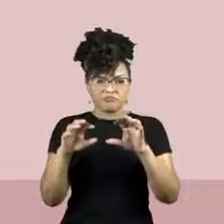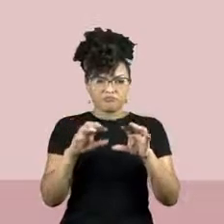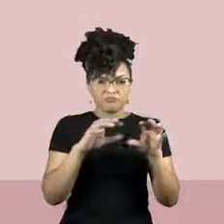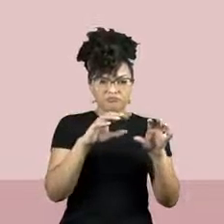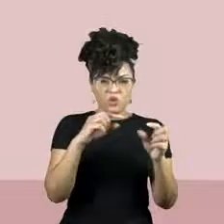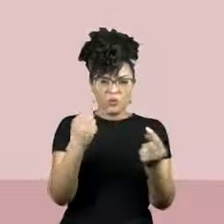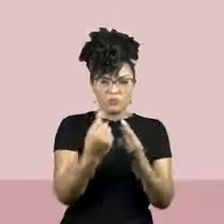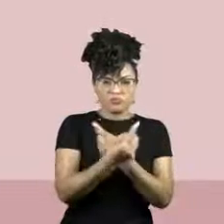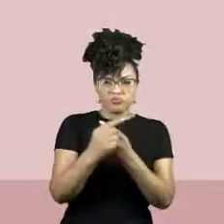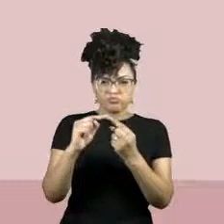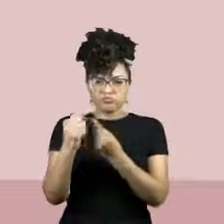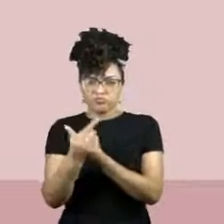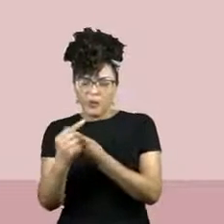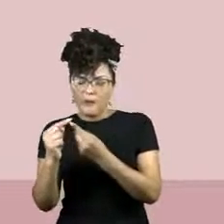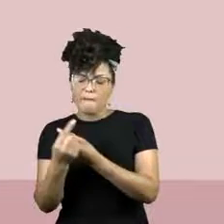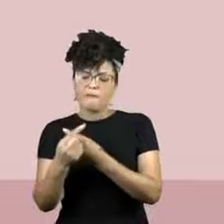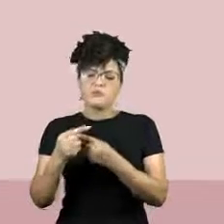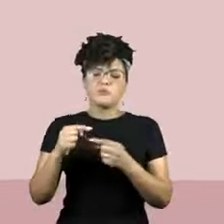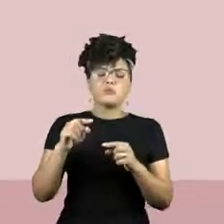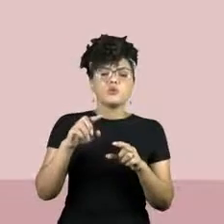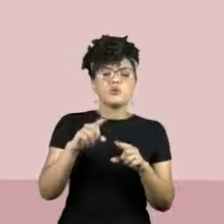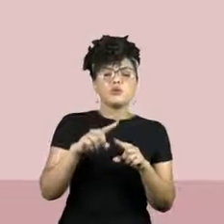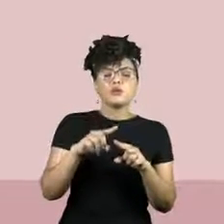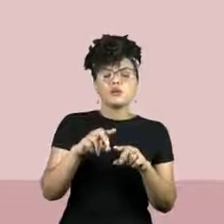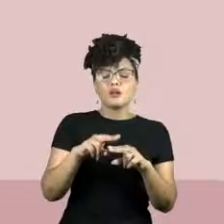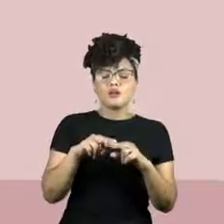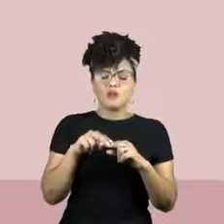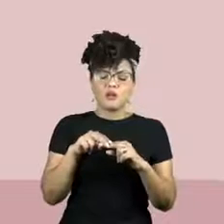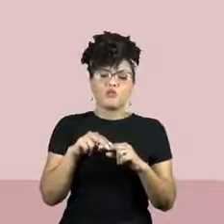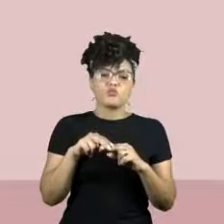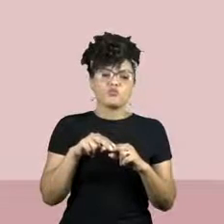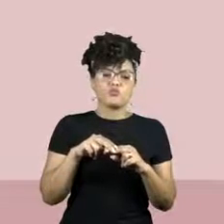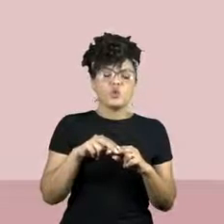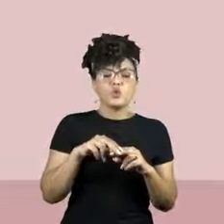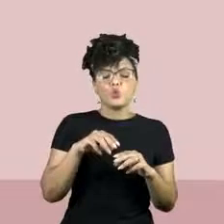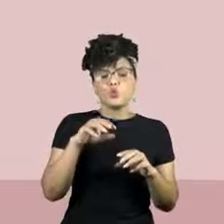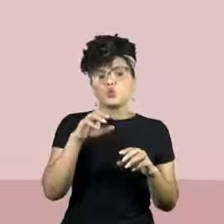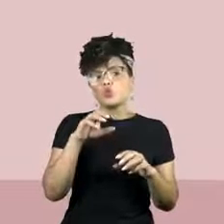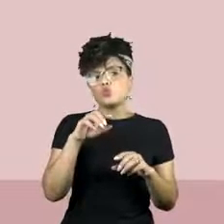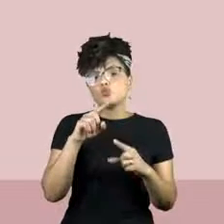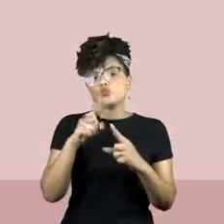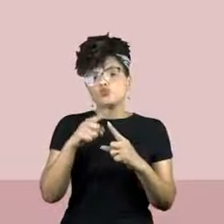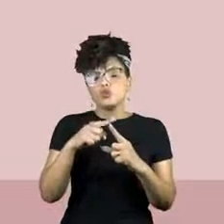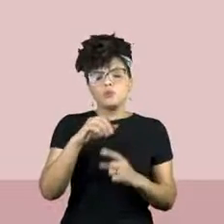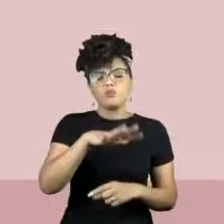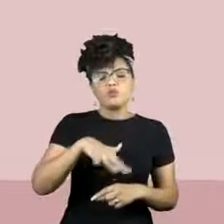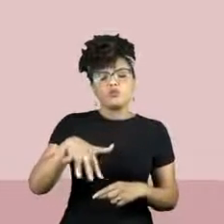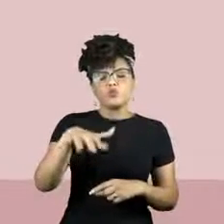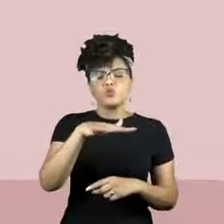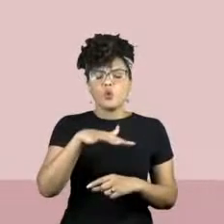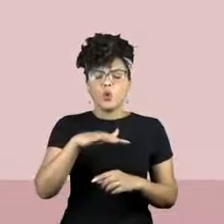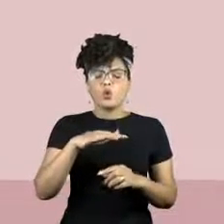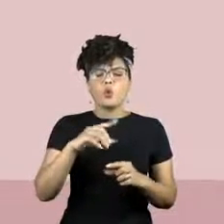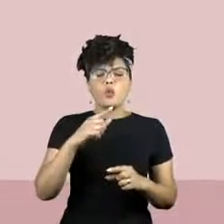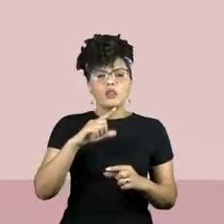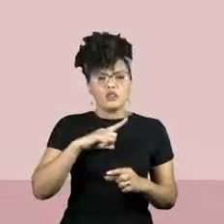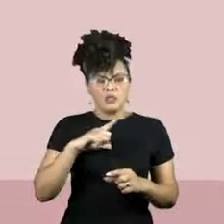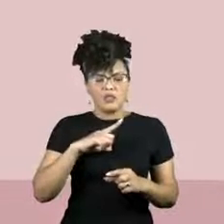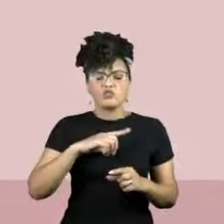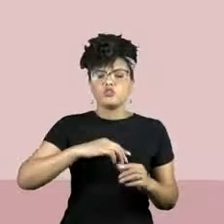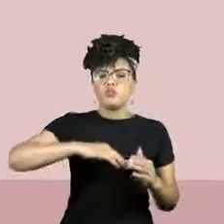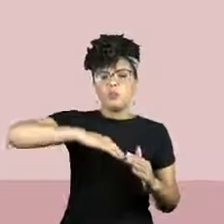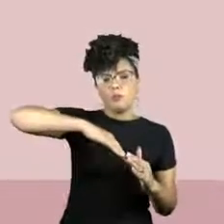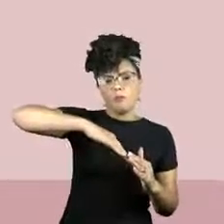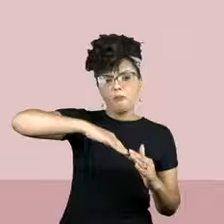de topografia, eles são diferentes. Tá? Então, tem talude que tem uma angulação maior, tem talude que ele vai